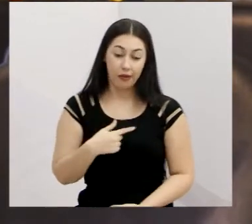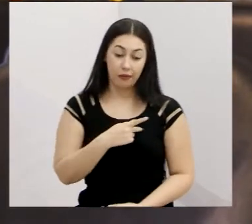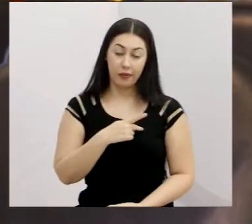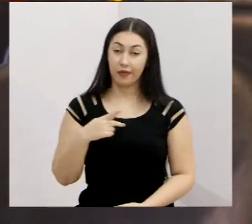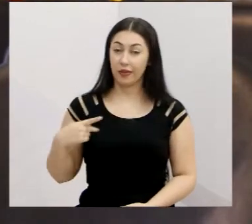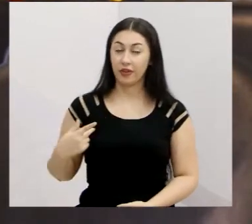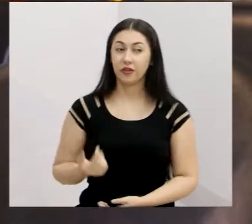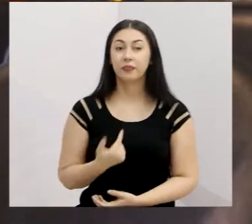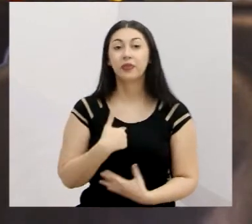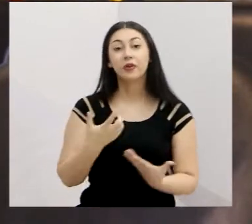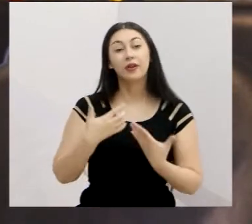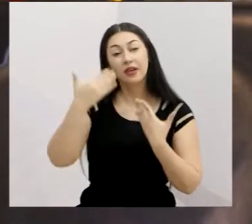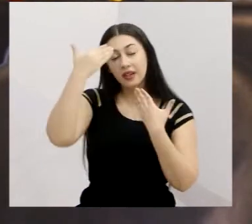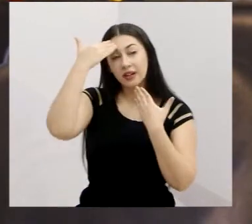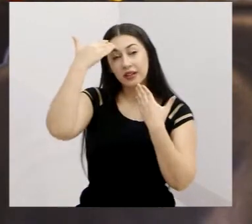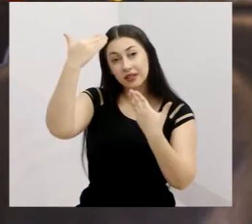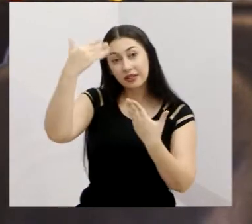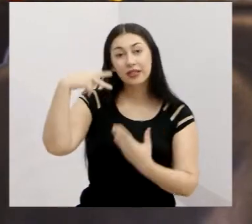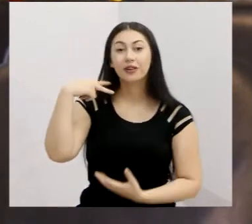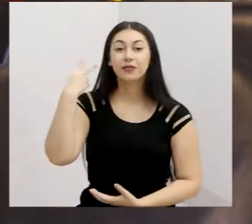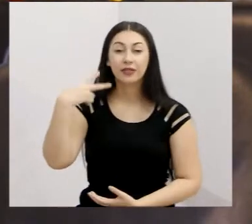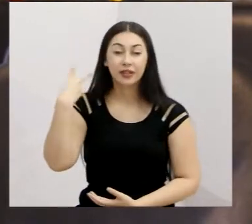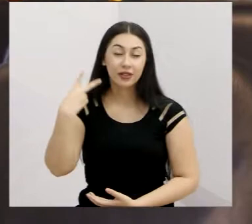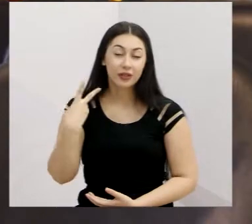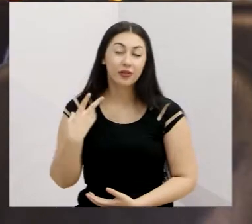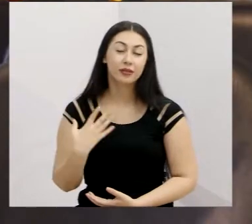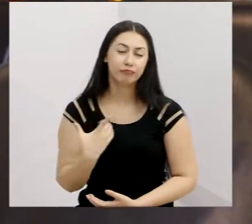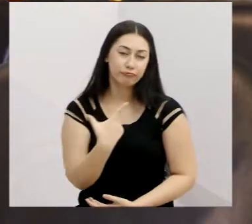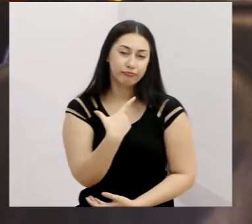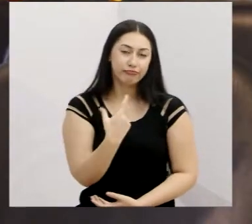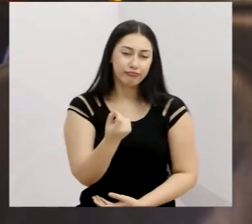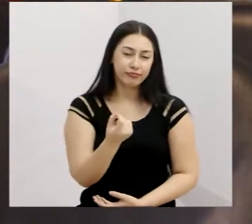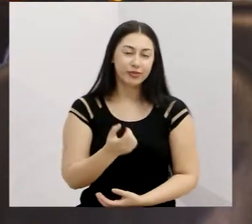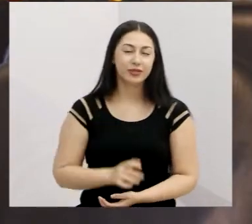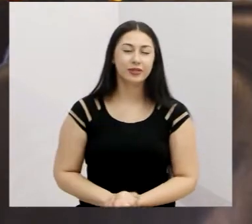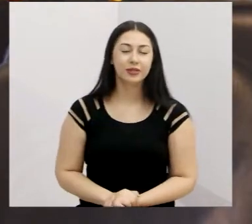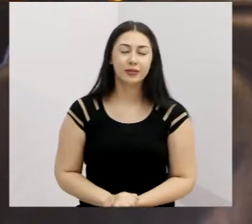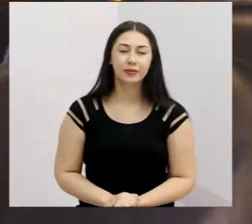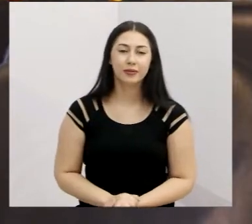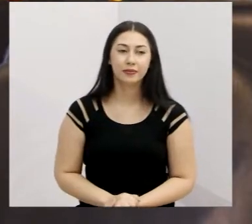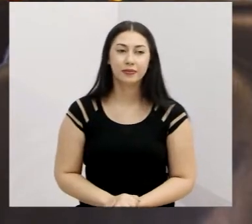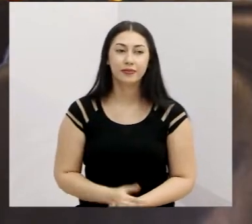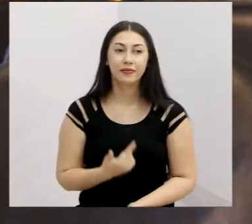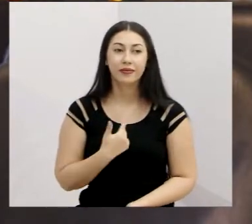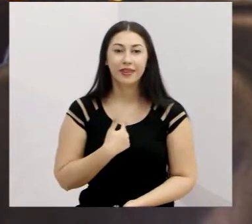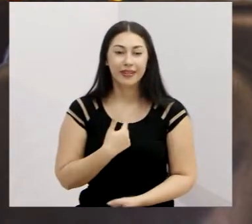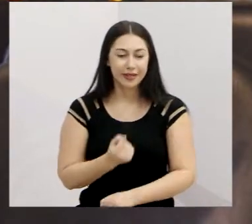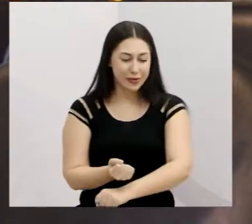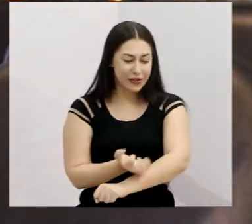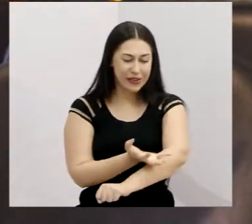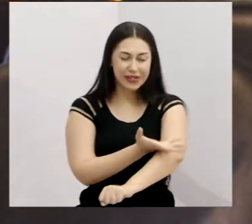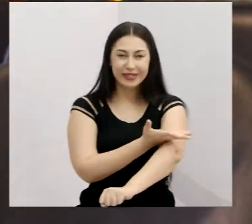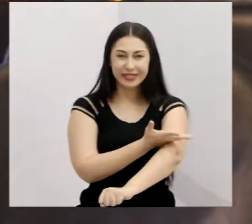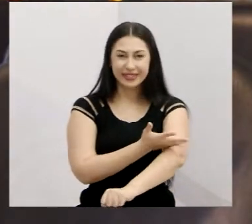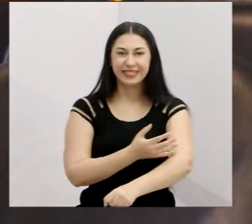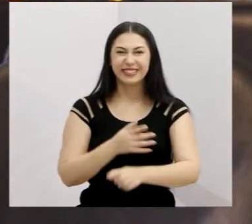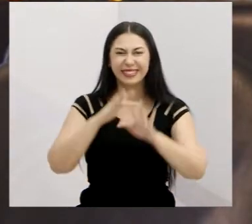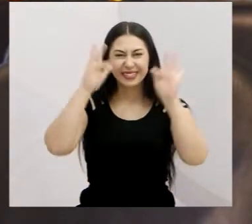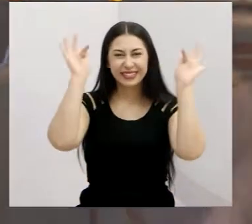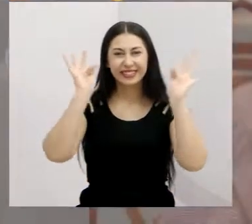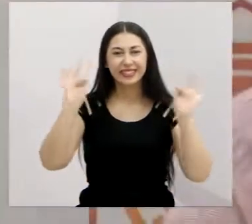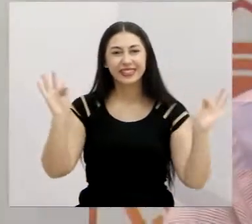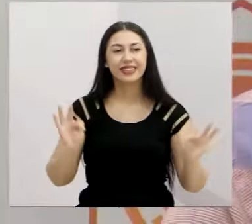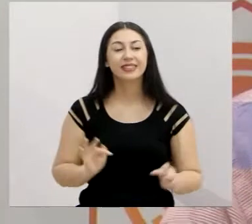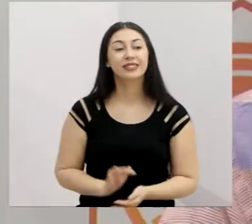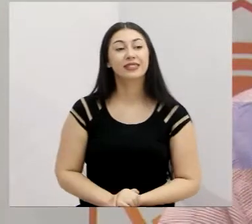gostaria de agradecer muito hoje Garças aqui pela indicação e fiquei muito emocionada muito